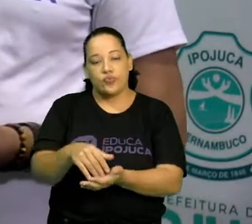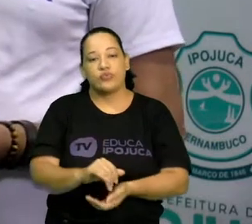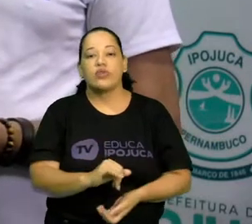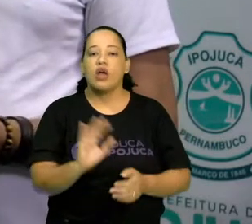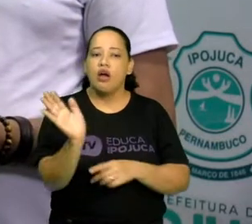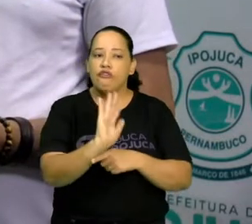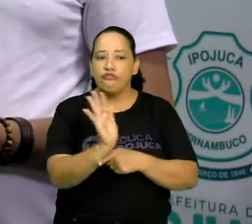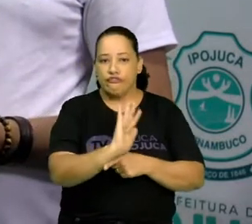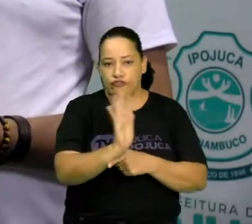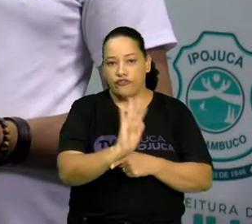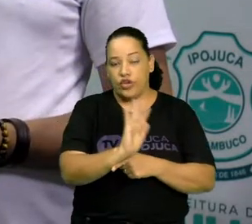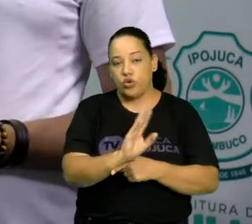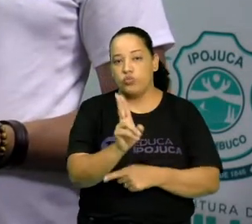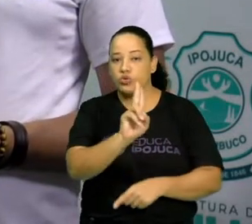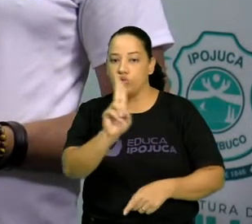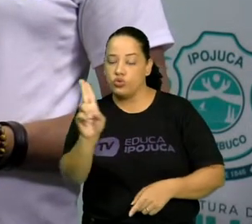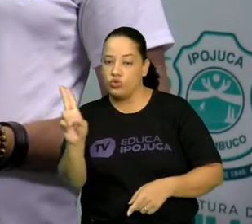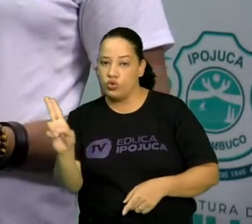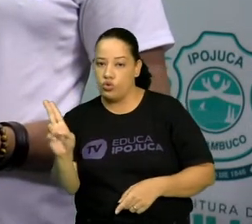Sangue,